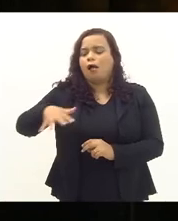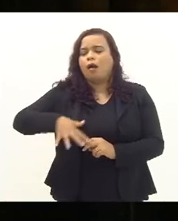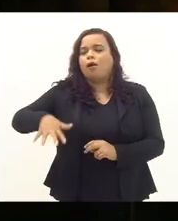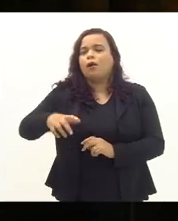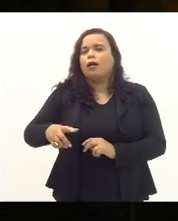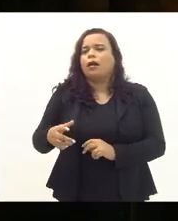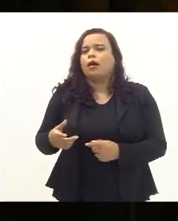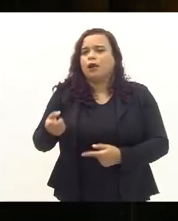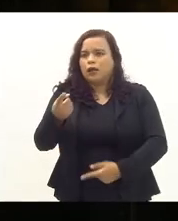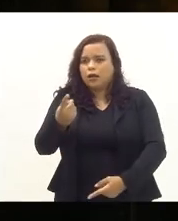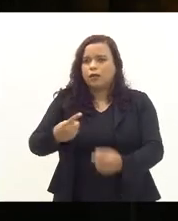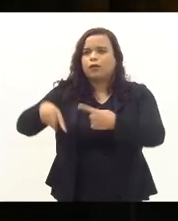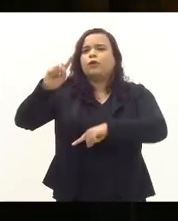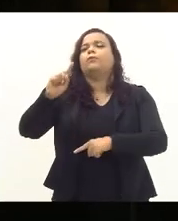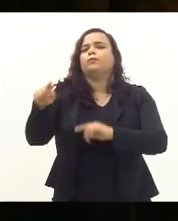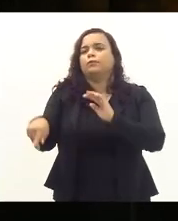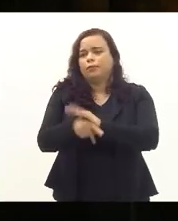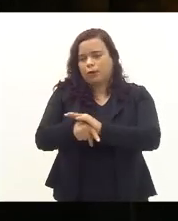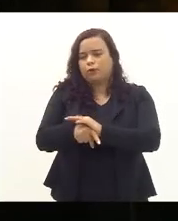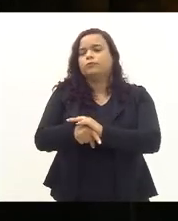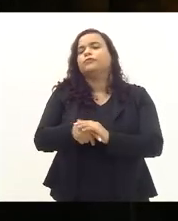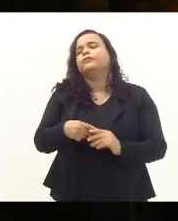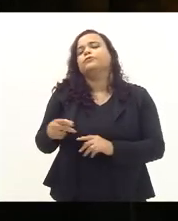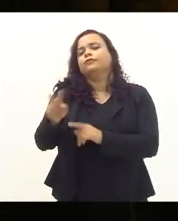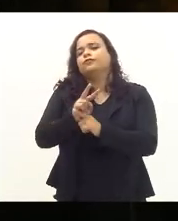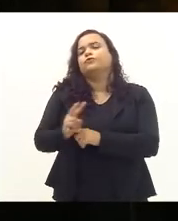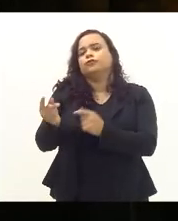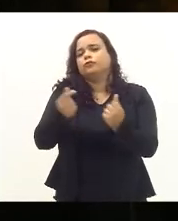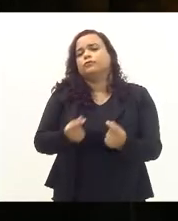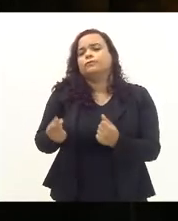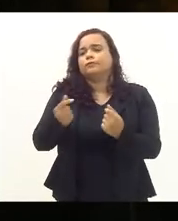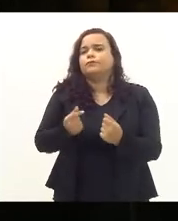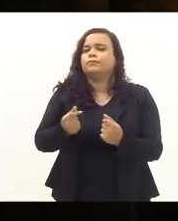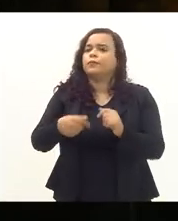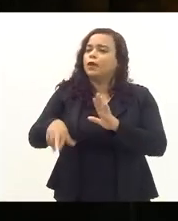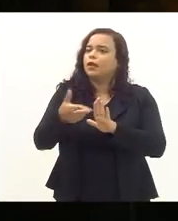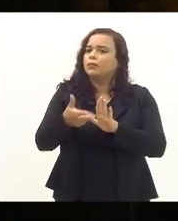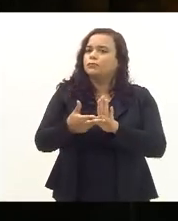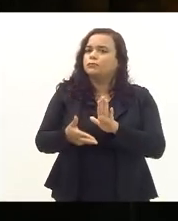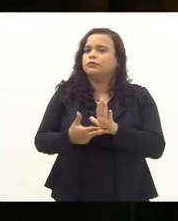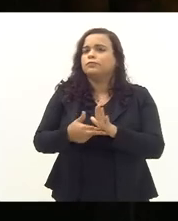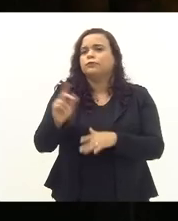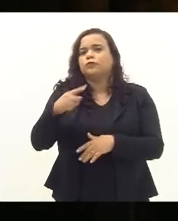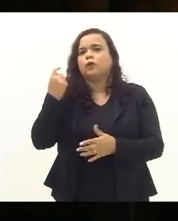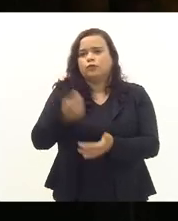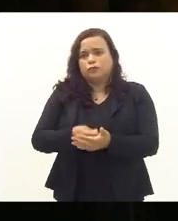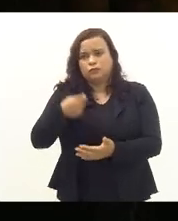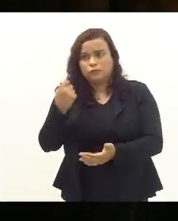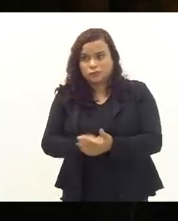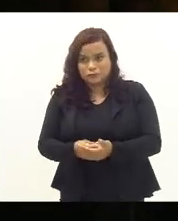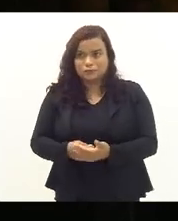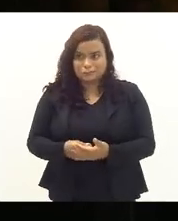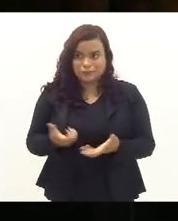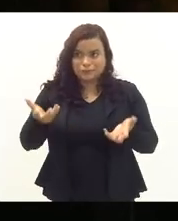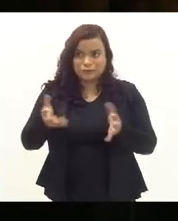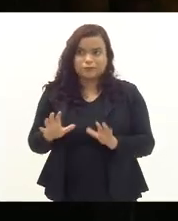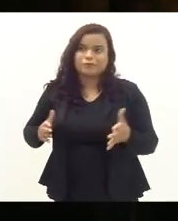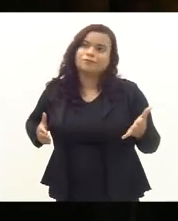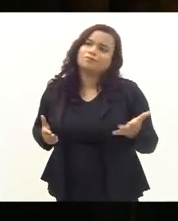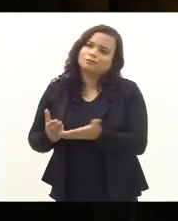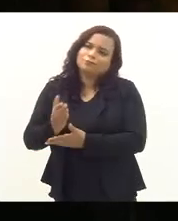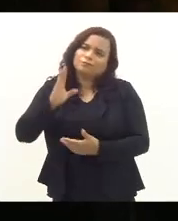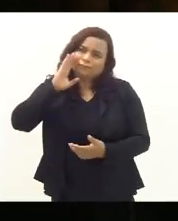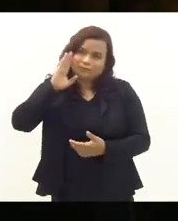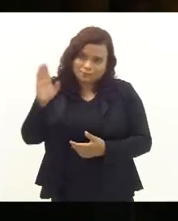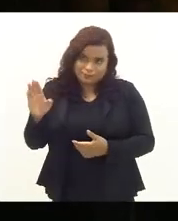nós lutamos nessa casa para que o regime de recuperação fiscal não fosse aprovado